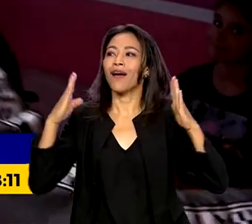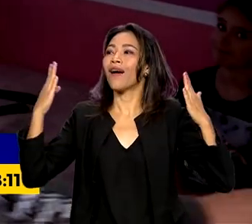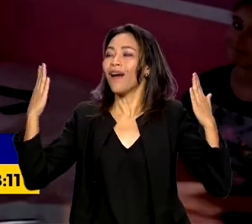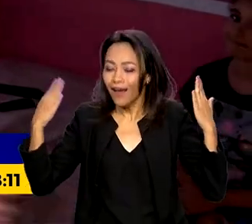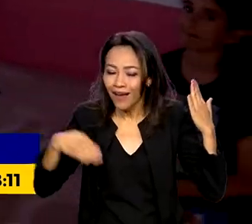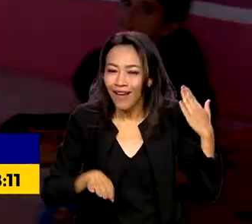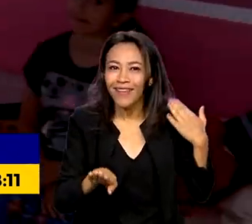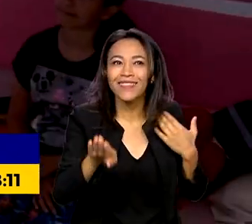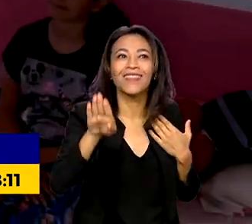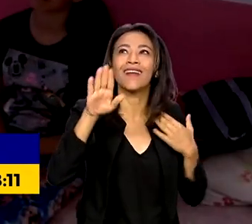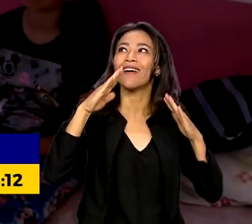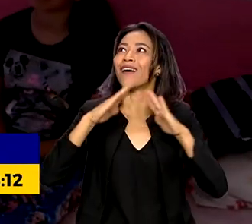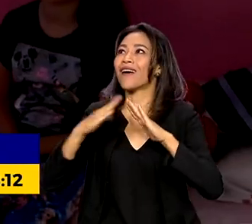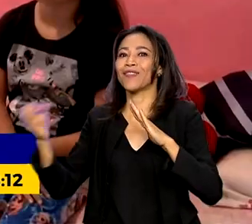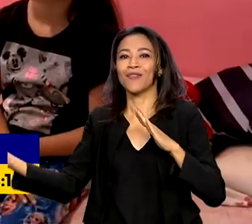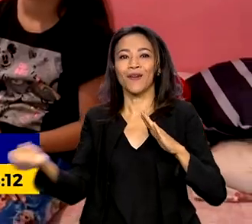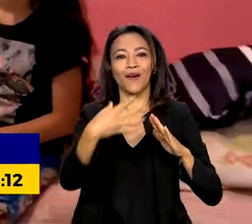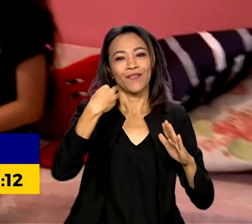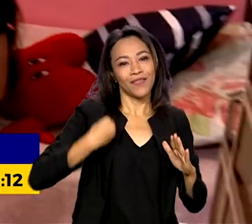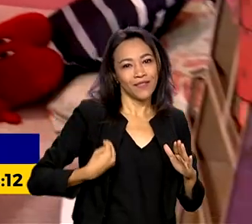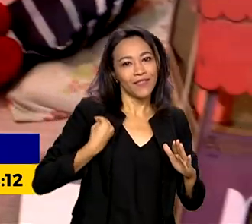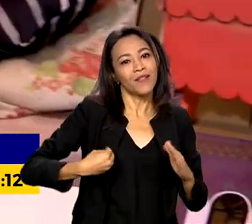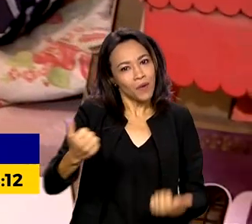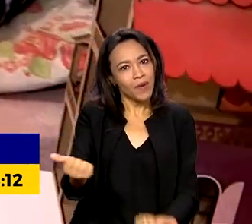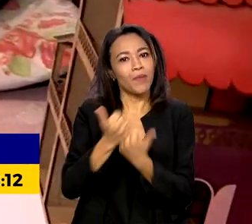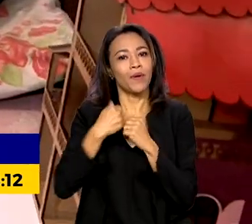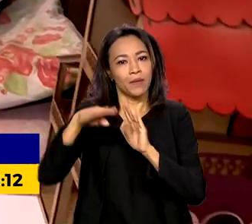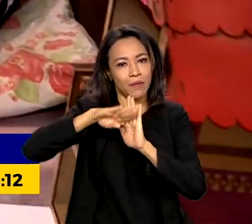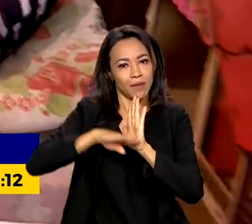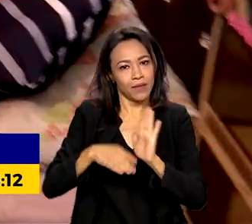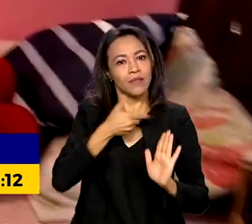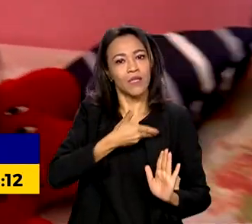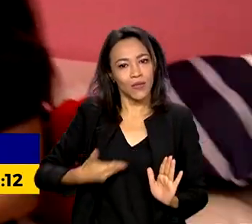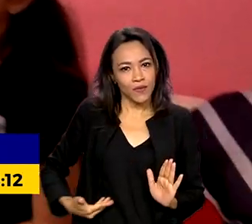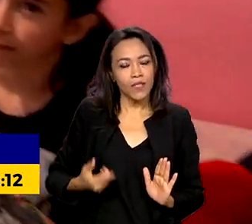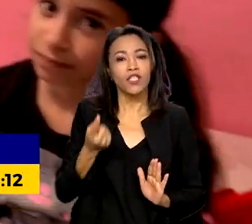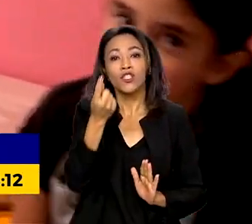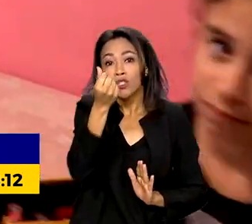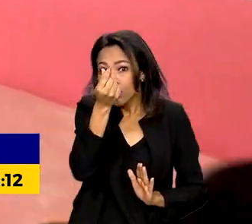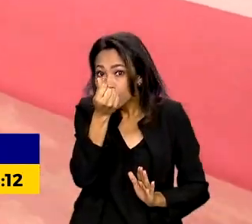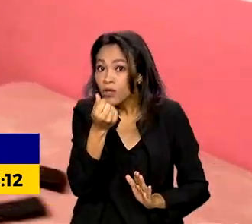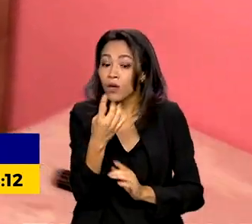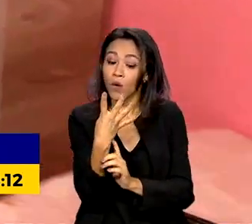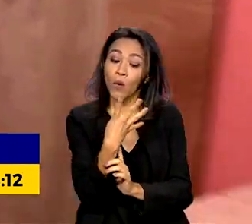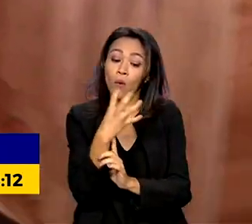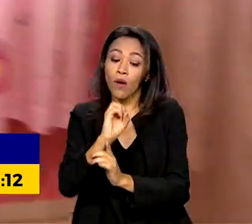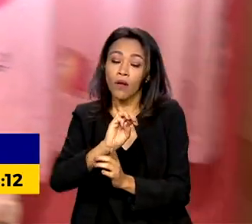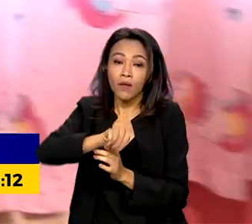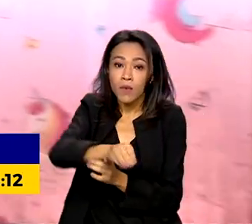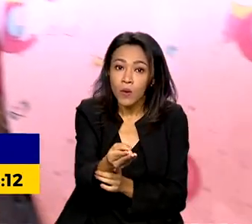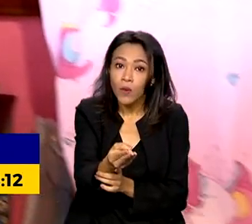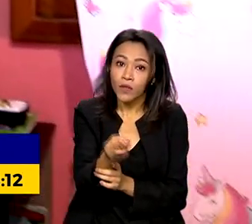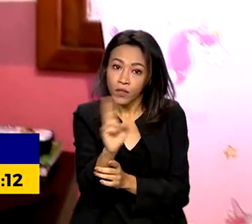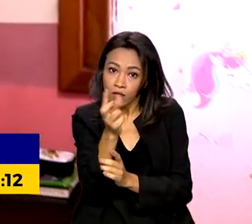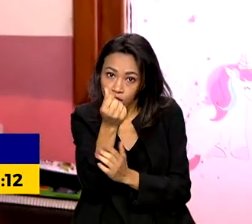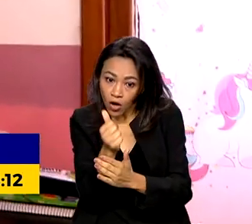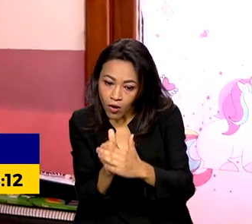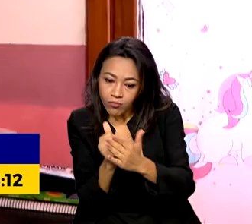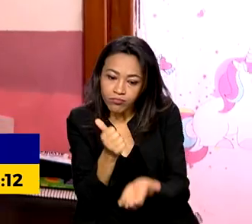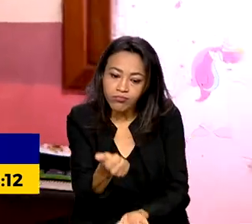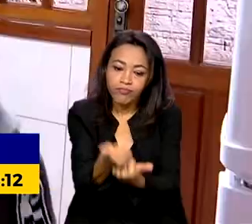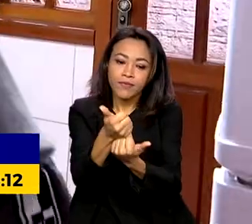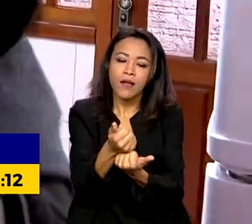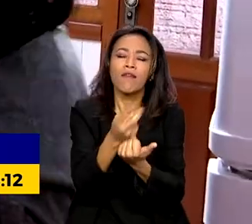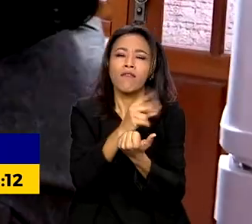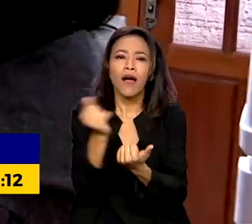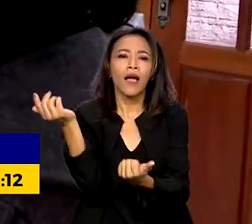uma vida nova, com o apoio do Minha Casa Minha Vida. O investimento de quase 40 milhões de reais vai beneficiar cerca